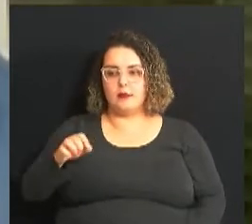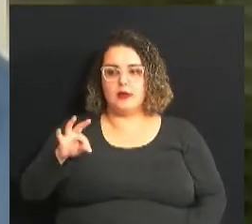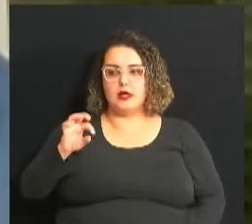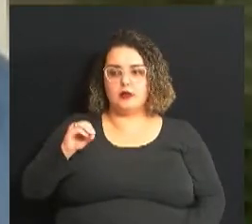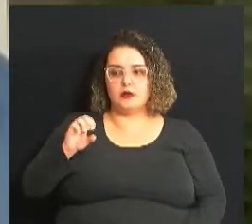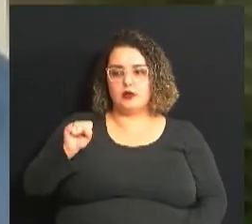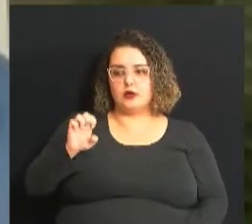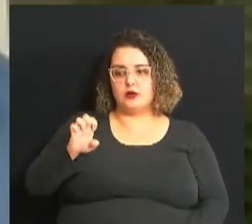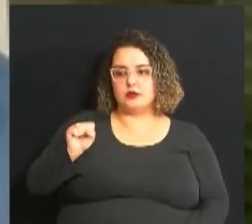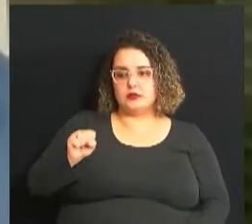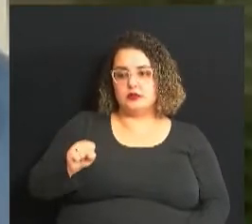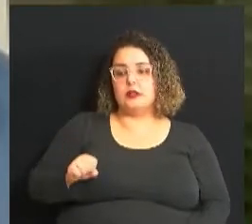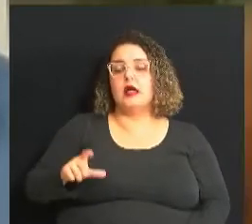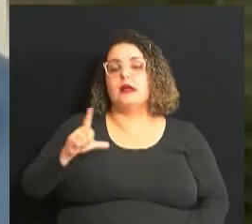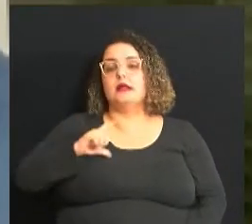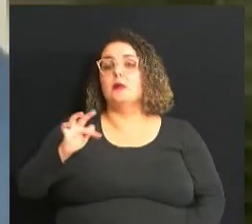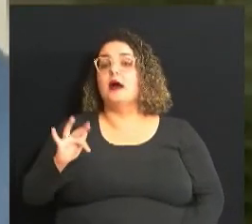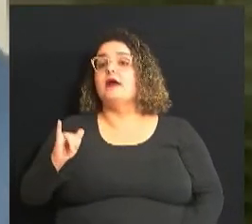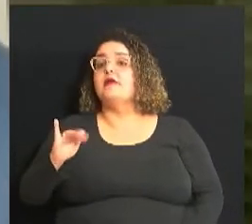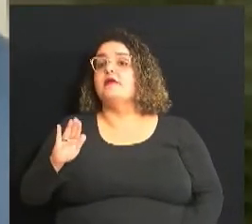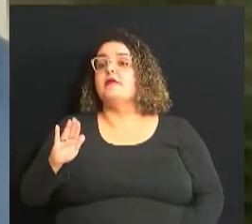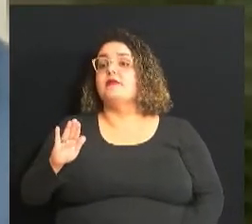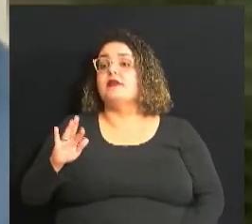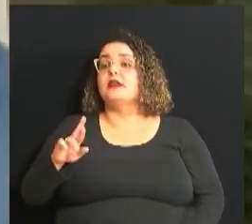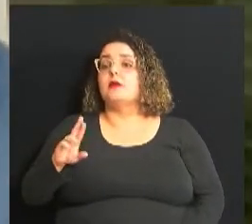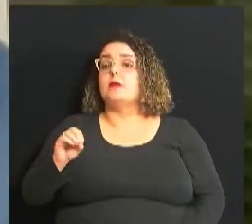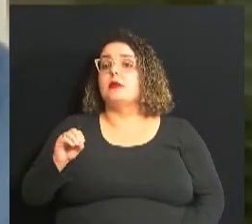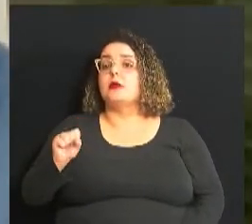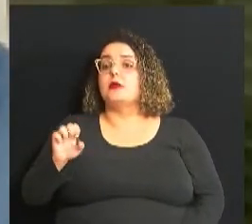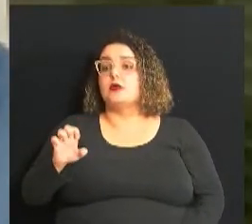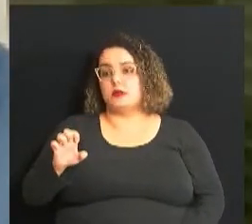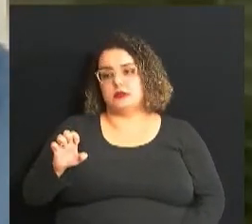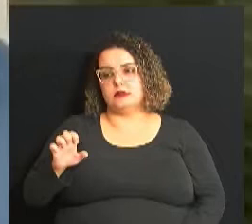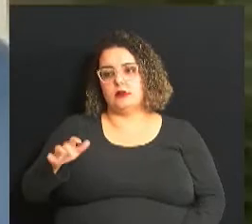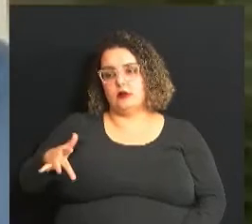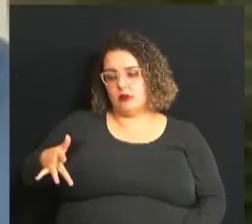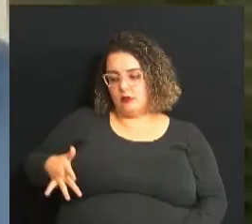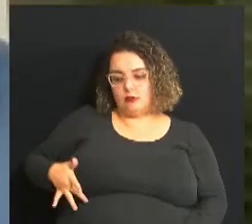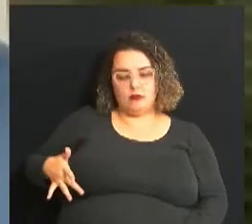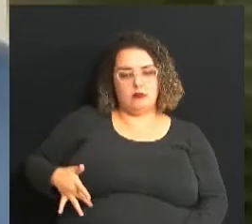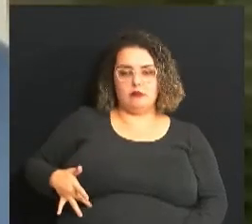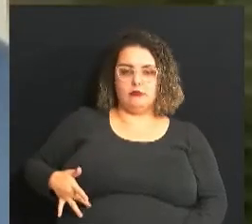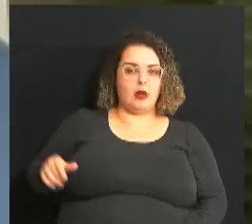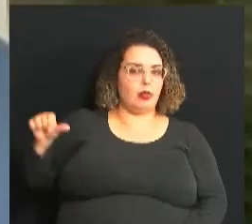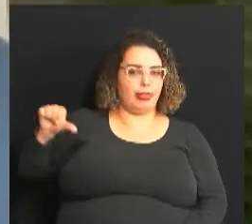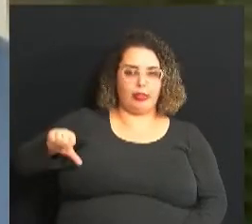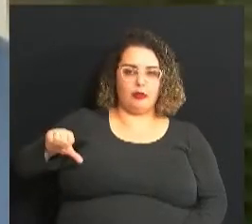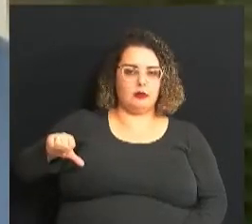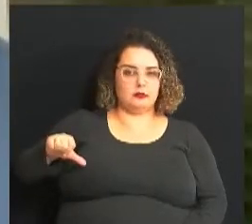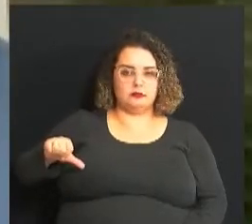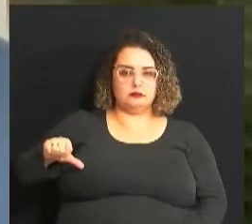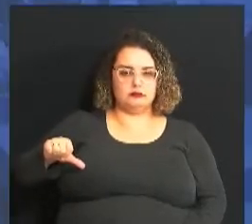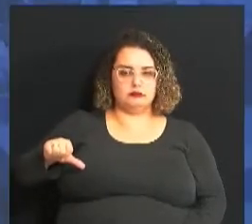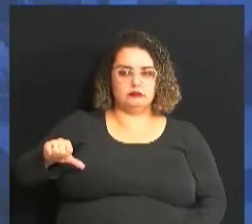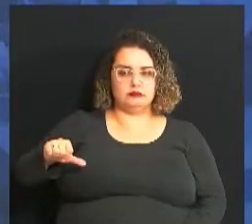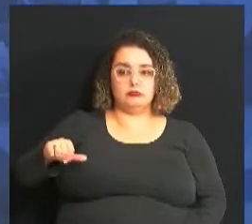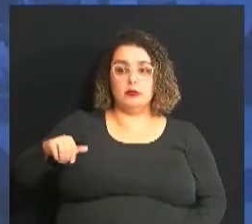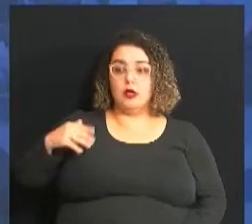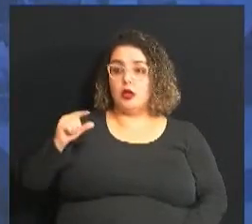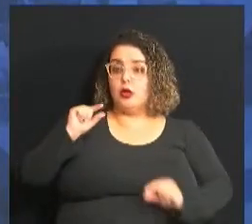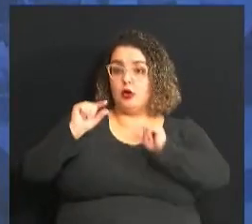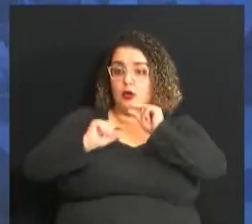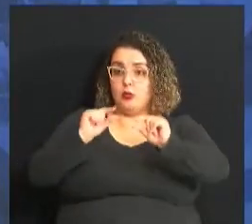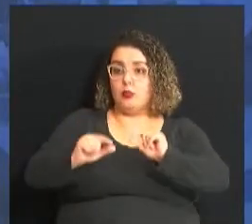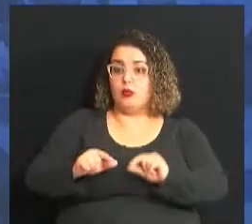que é uma alteração cicatricial do fígado, ele não funciona mais. Isso é muito grave. Um pouquinho sobre o álcool.